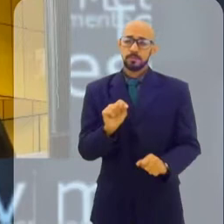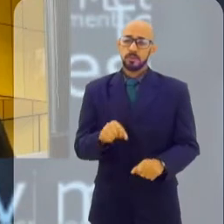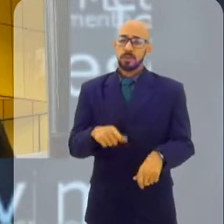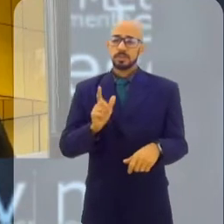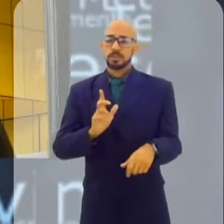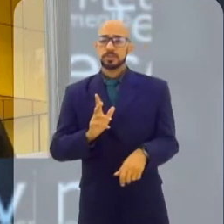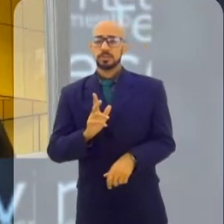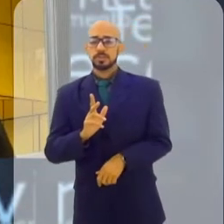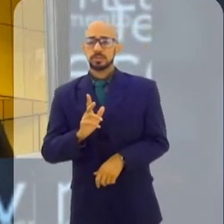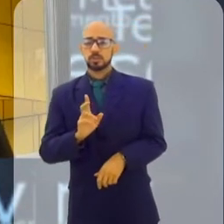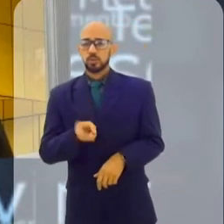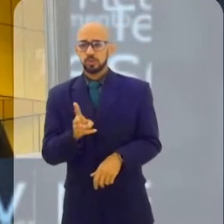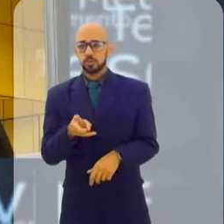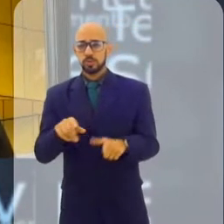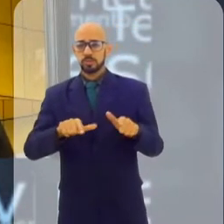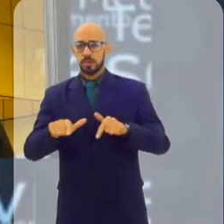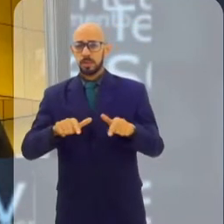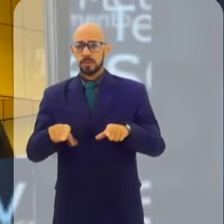trabalhado muito